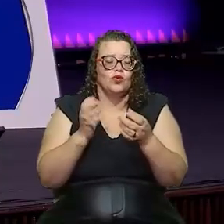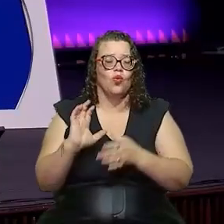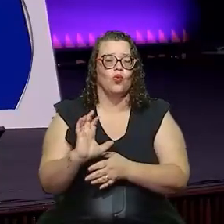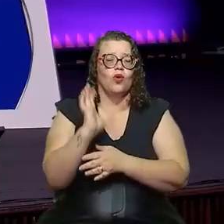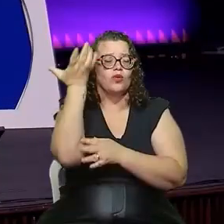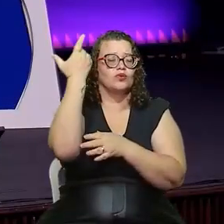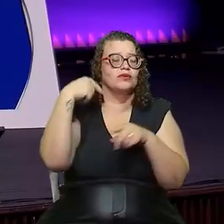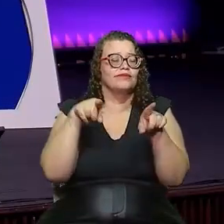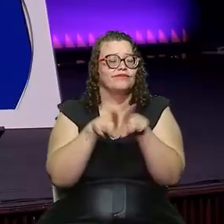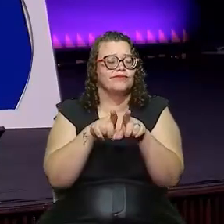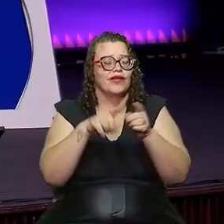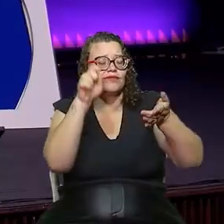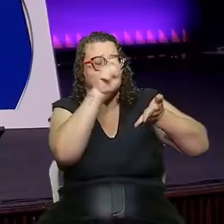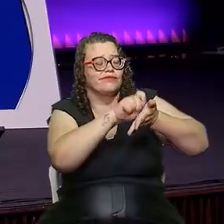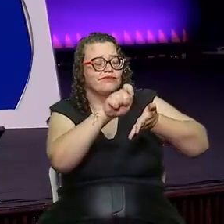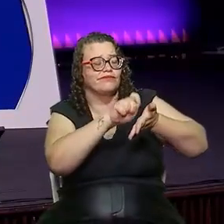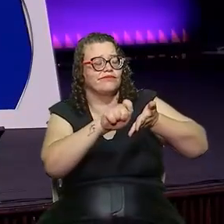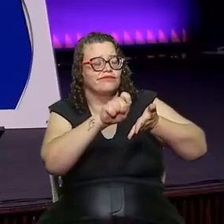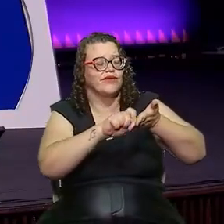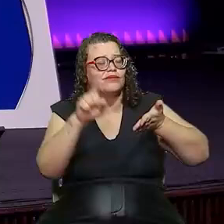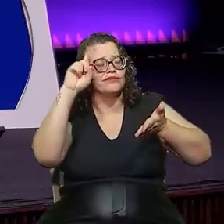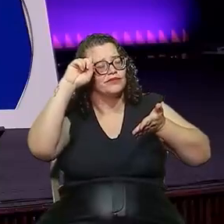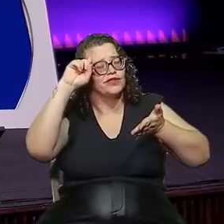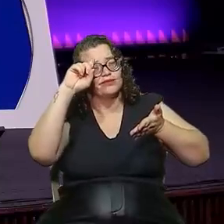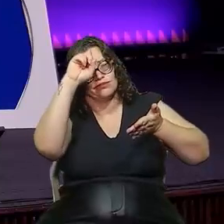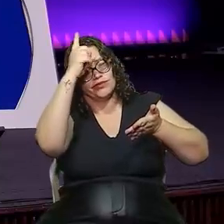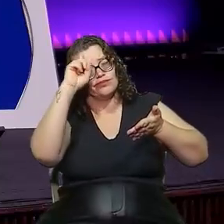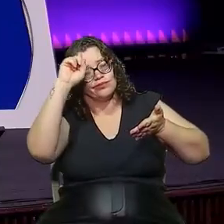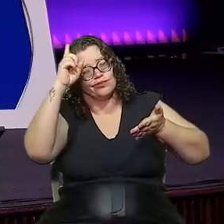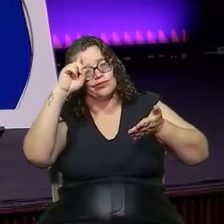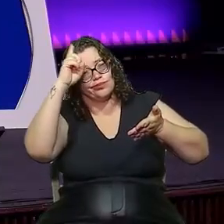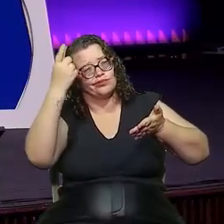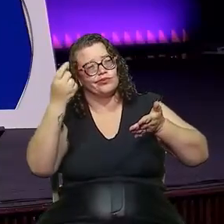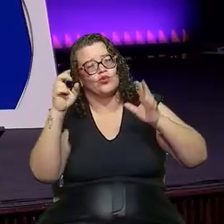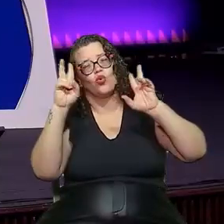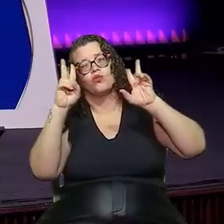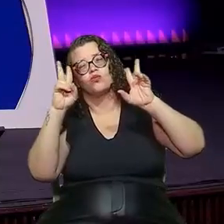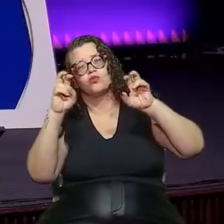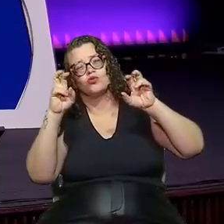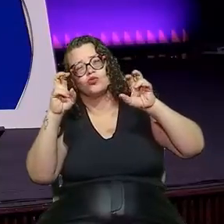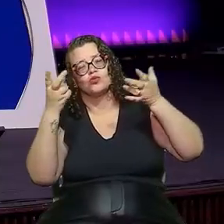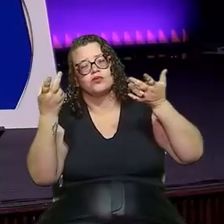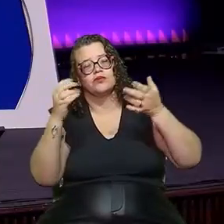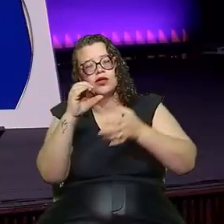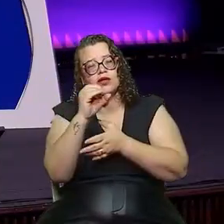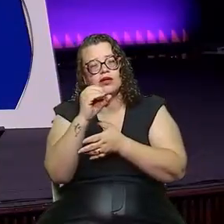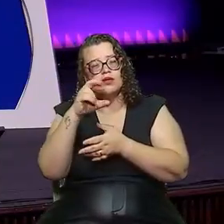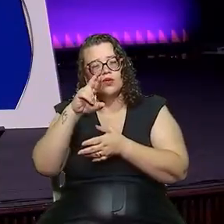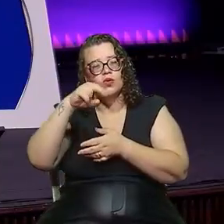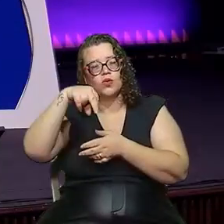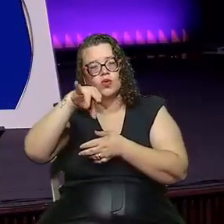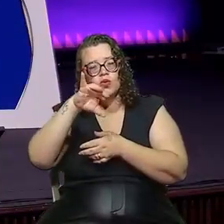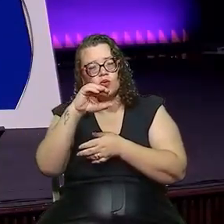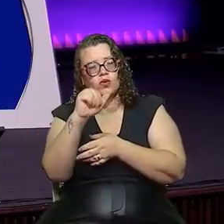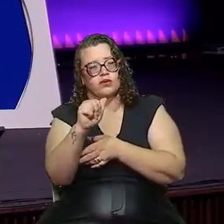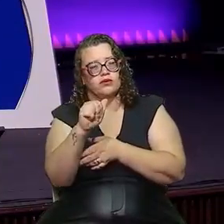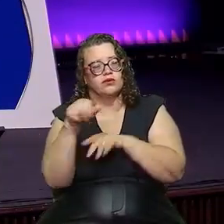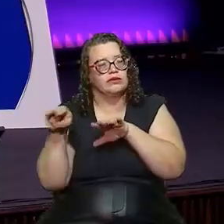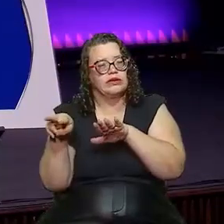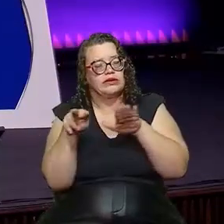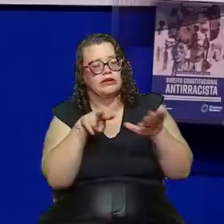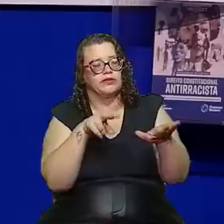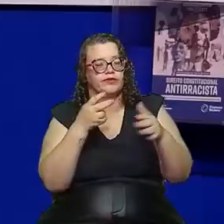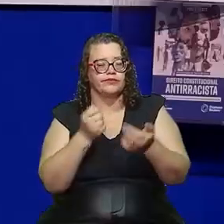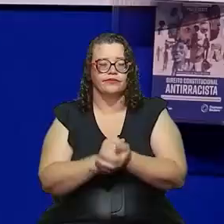vai escrever, que você escolhe o tema da crônica da semana? Bom,